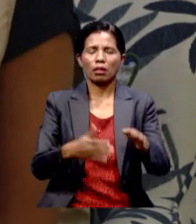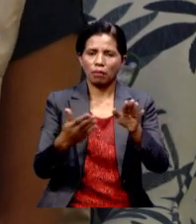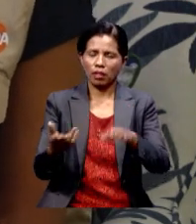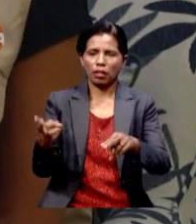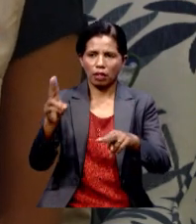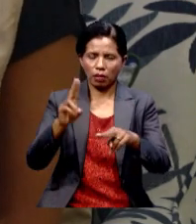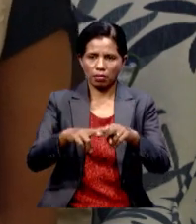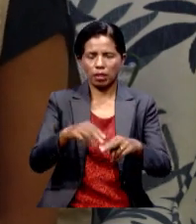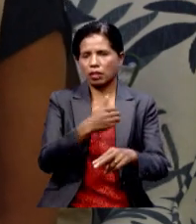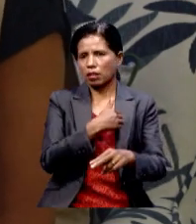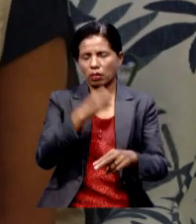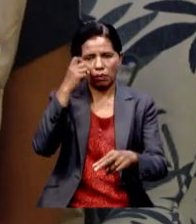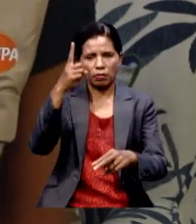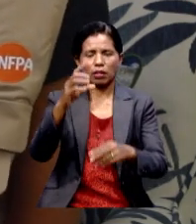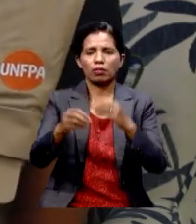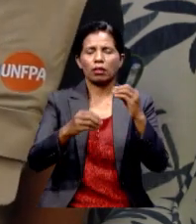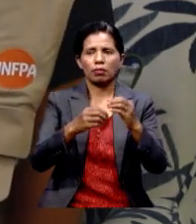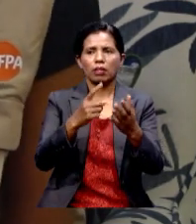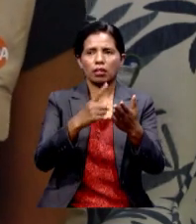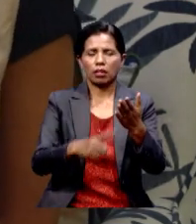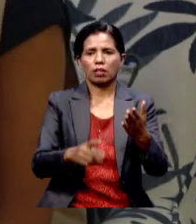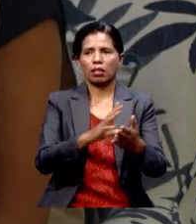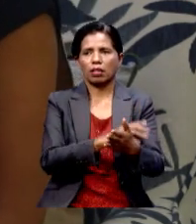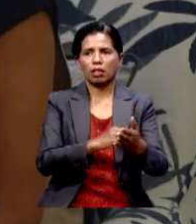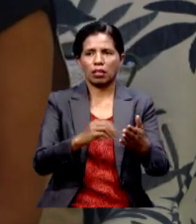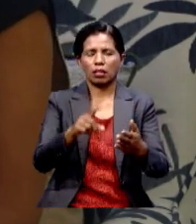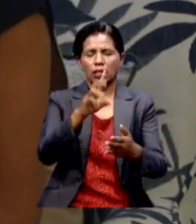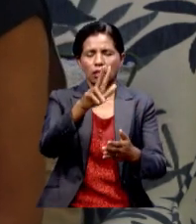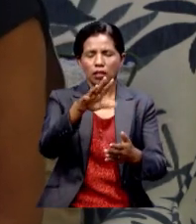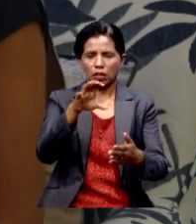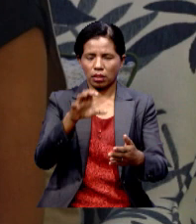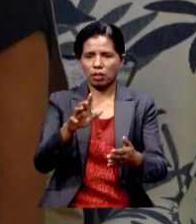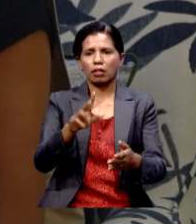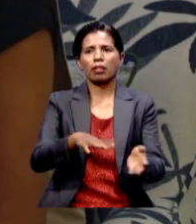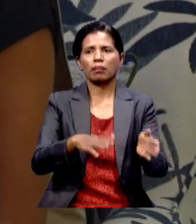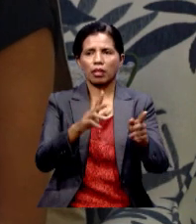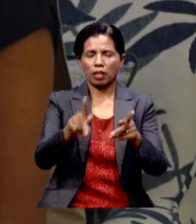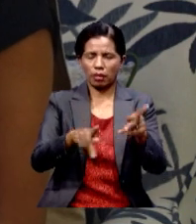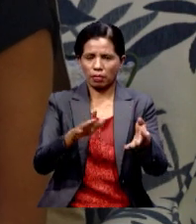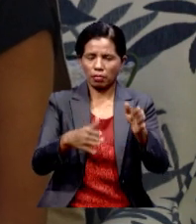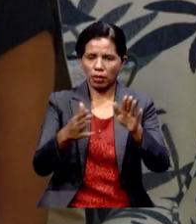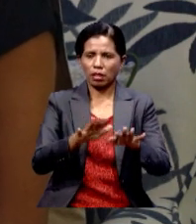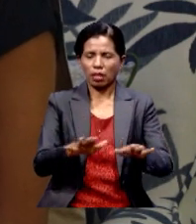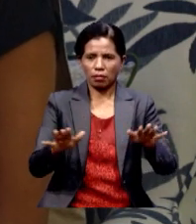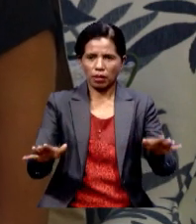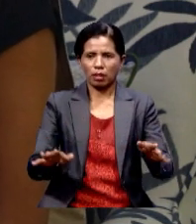que os seus filhos podem morrer e, portanto, o ano passado tivemos 393 mortes de crianças,